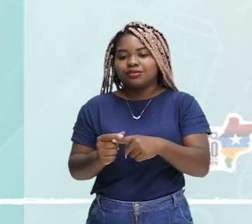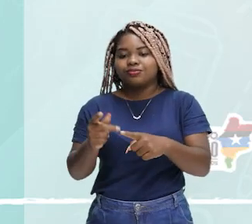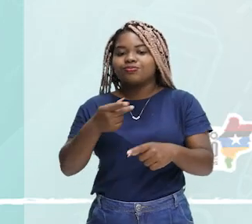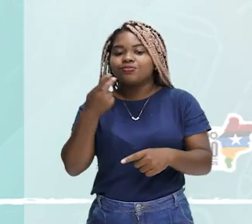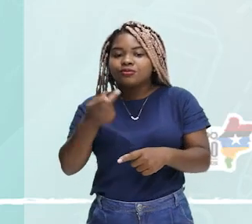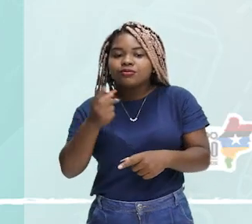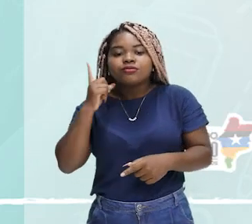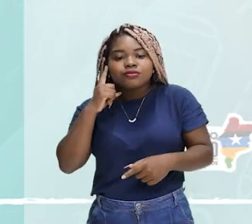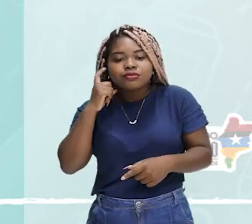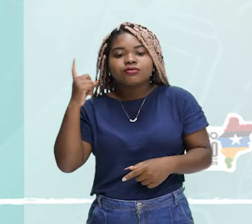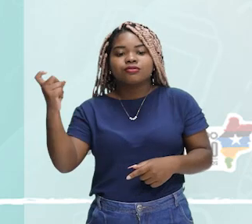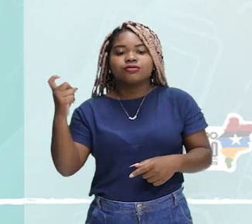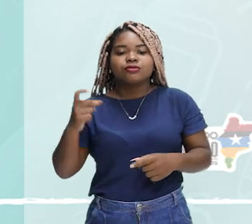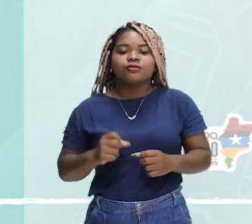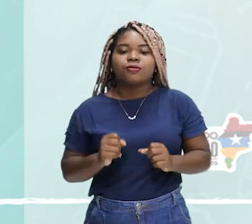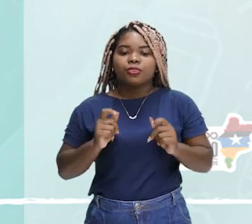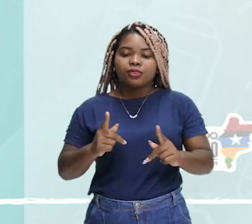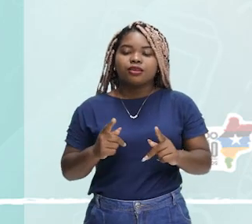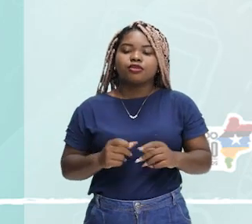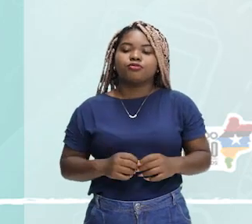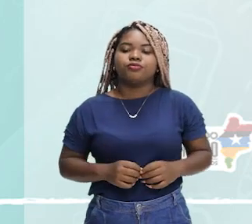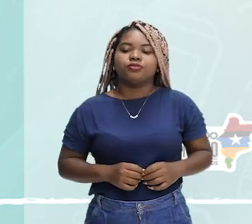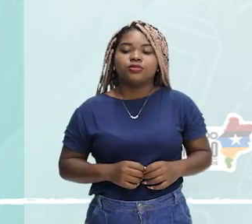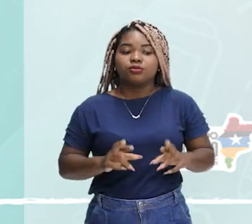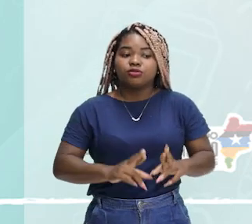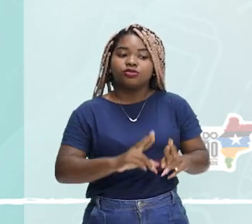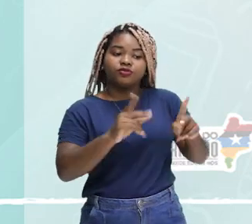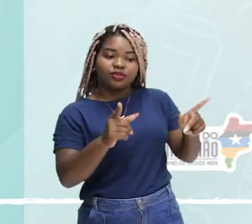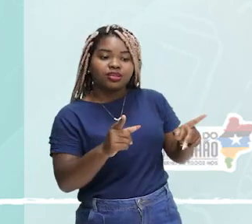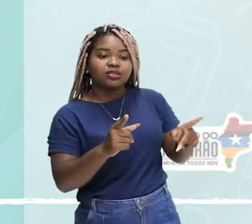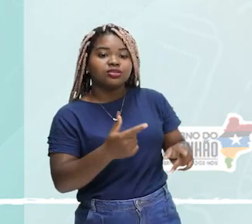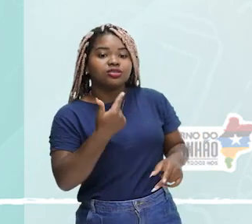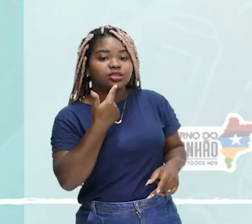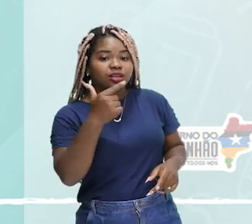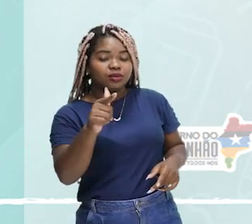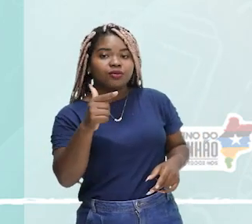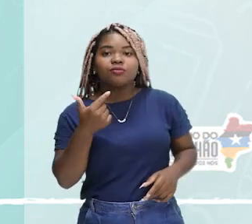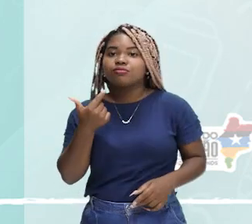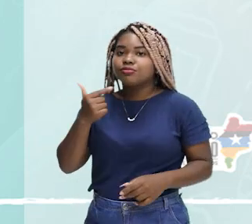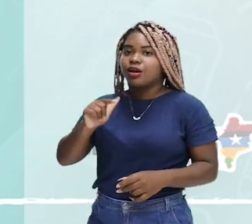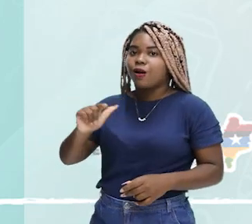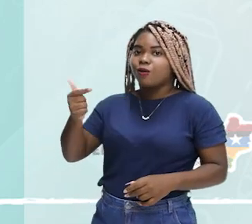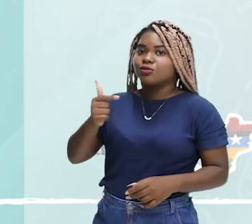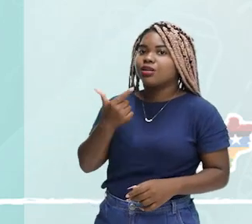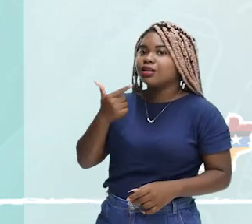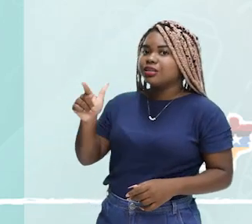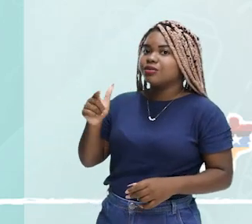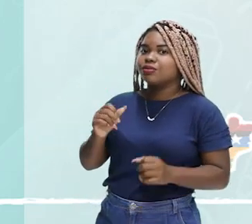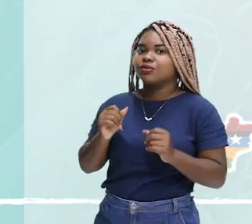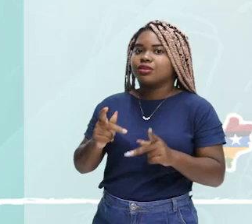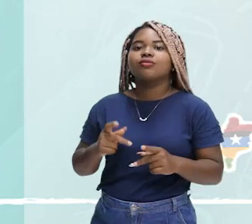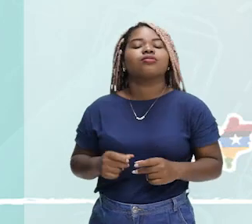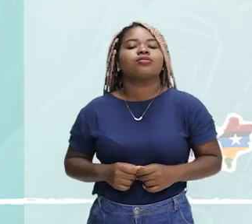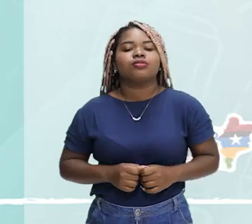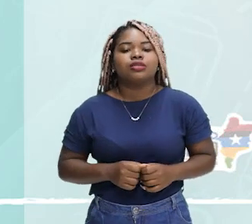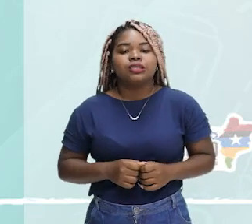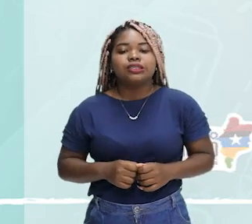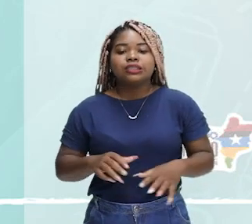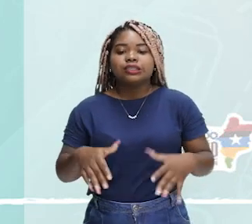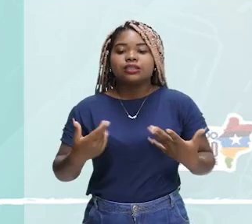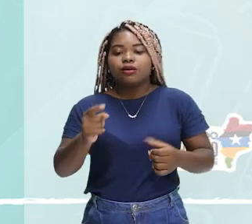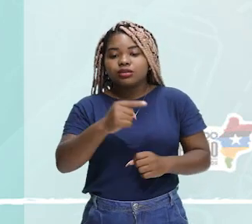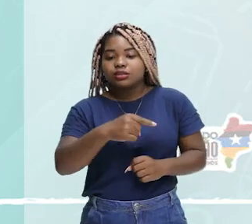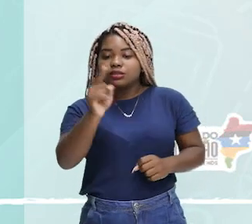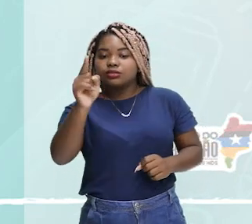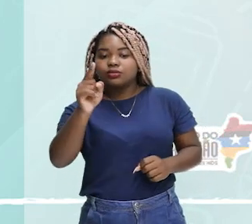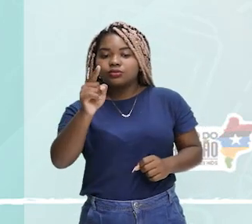acentos gráficos diferencia de idioma para idioma. Podemos concluir que a acentuação gráfica, de forma geral, é